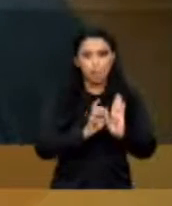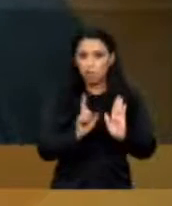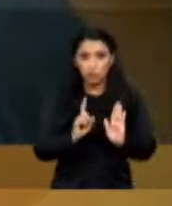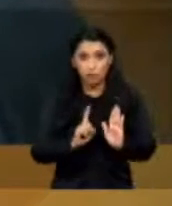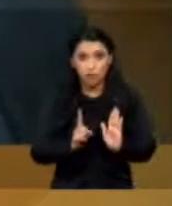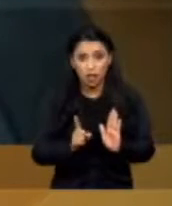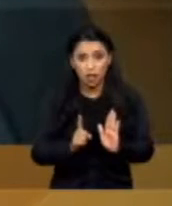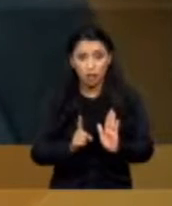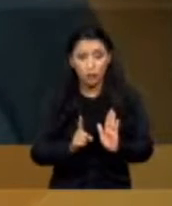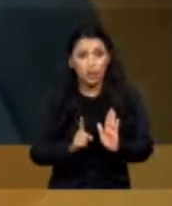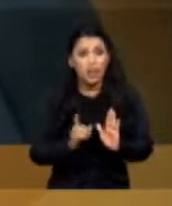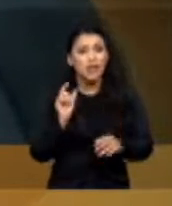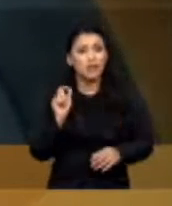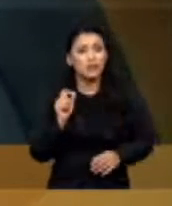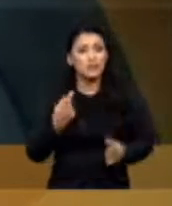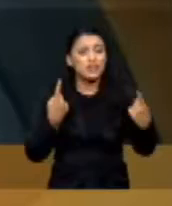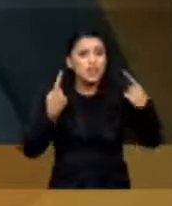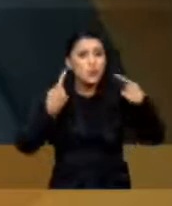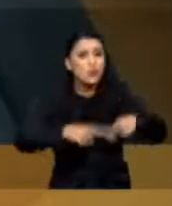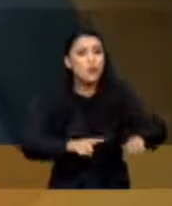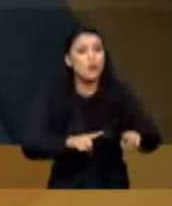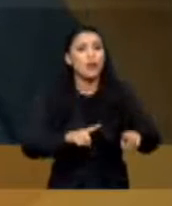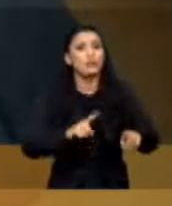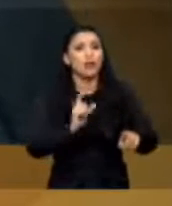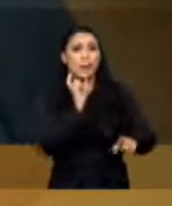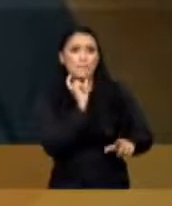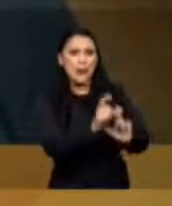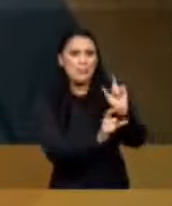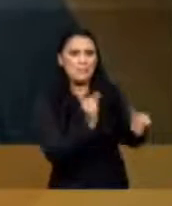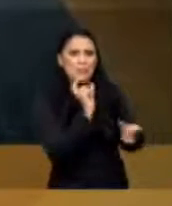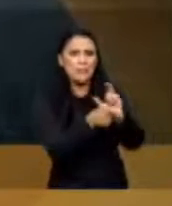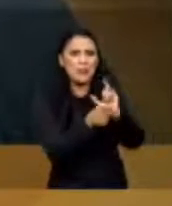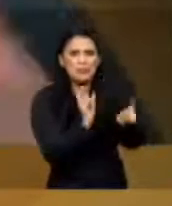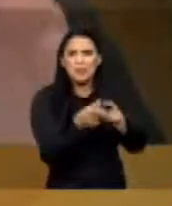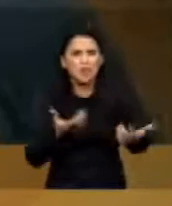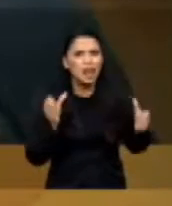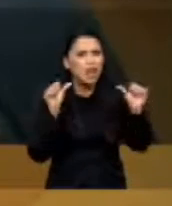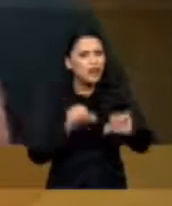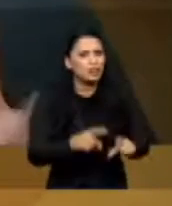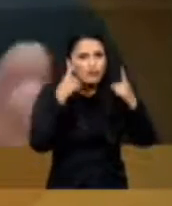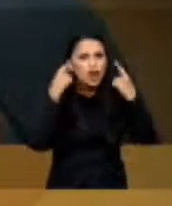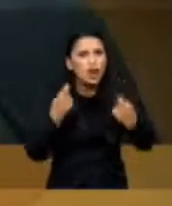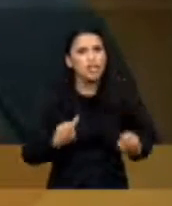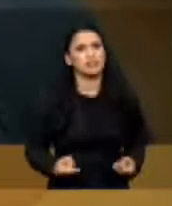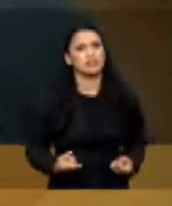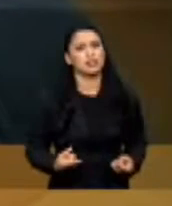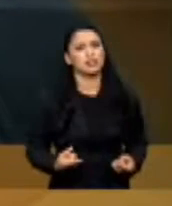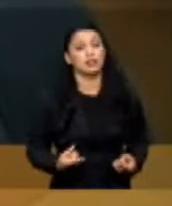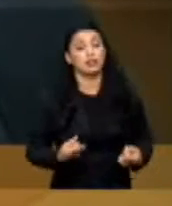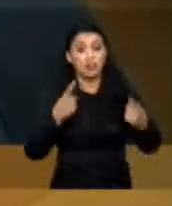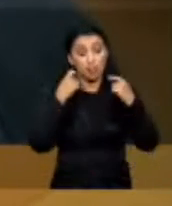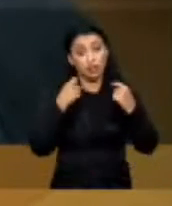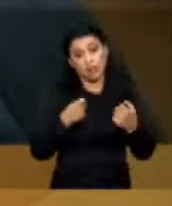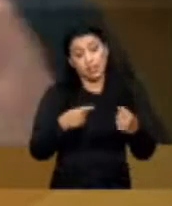de depreciação, de violência verbal. E a violência verbal é exatamente a violência que está